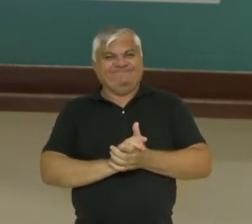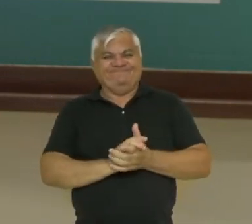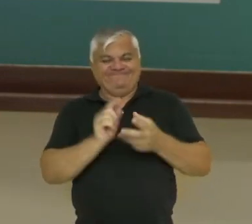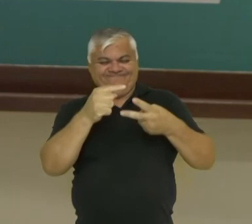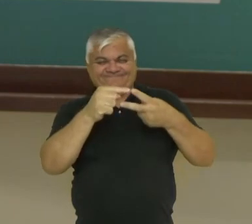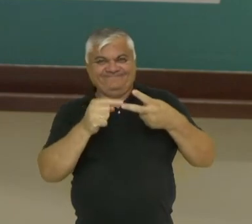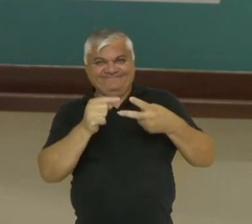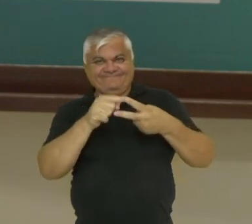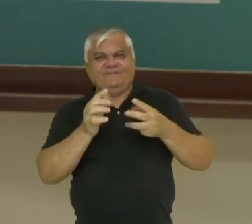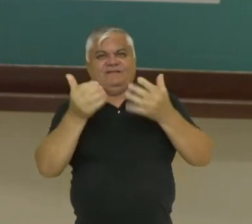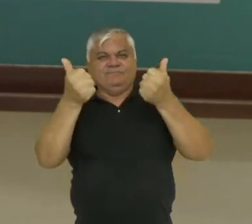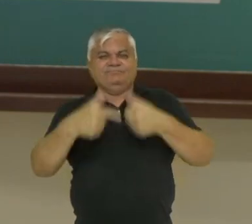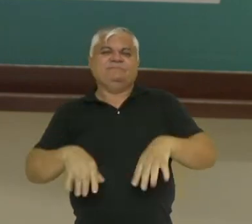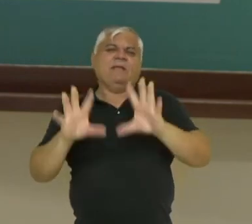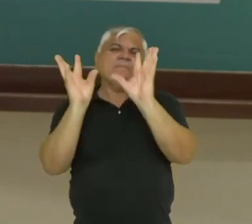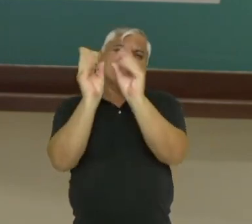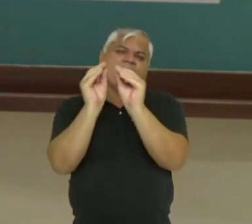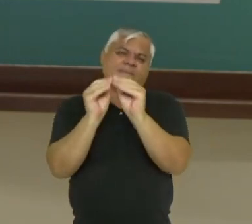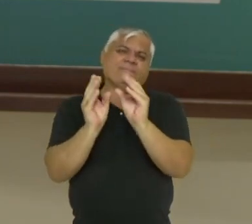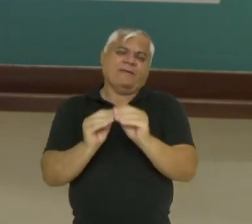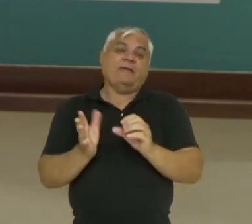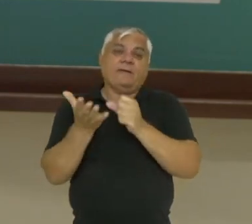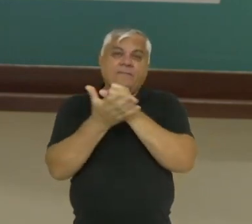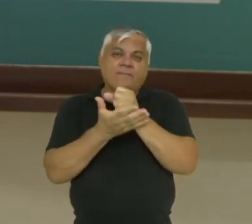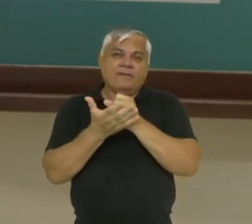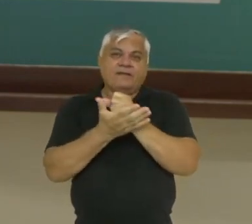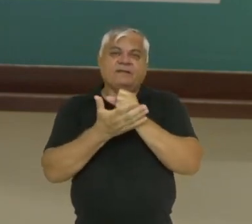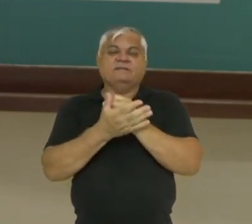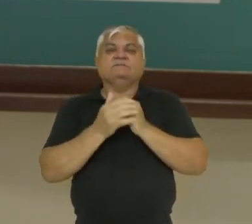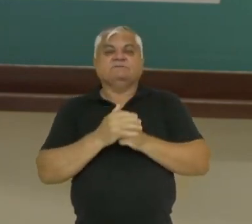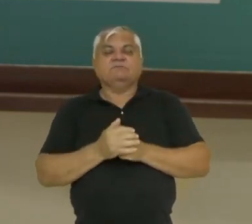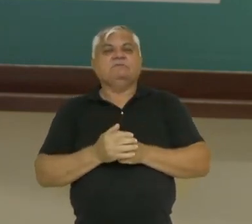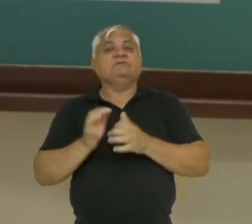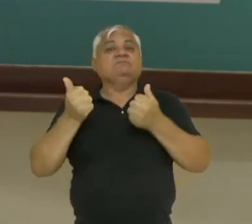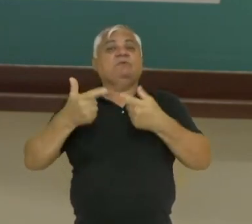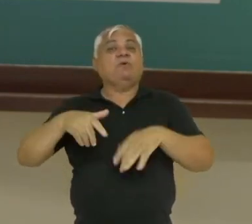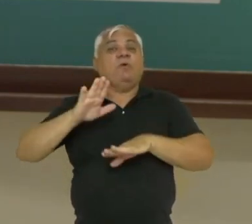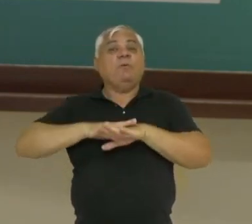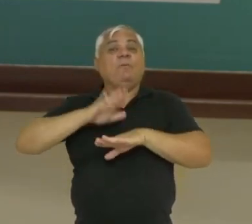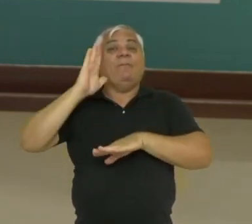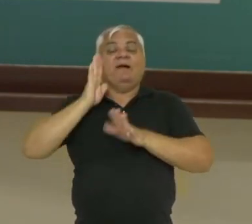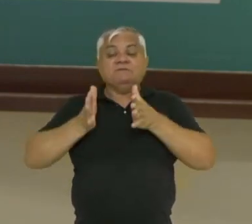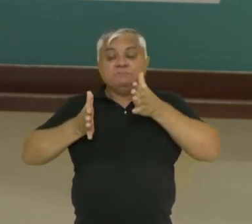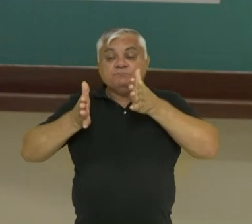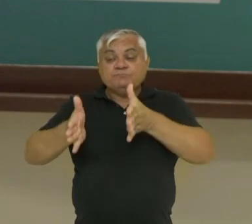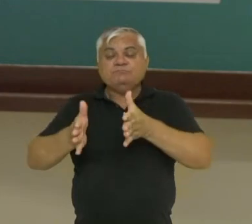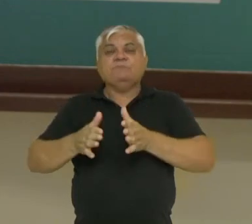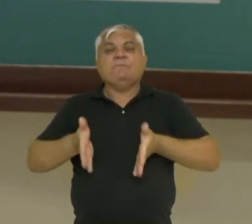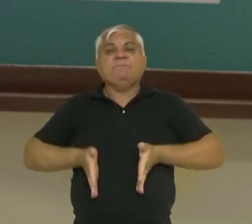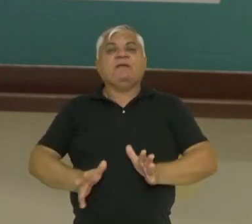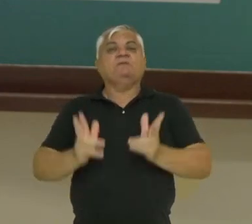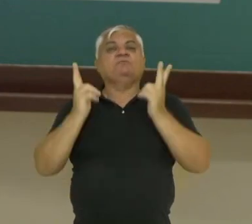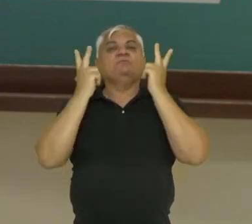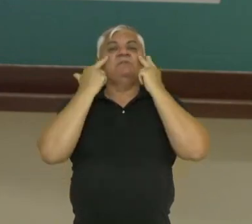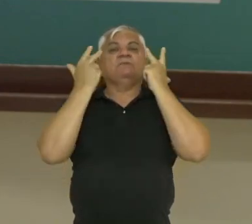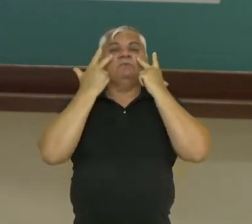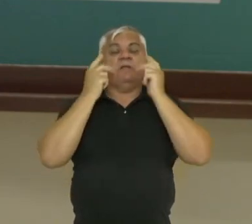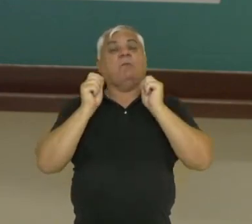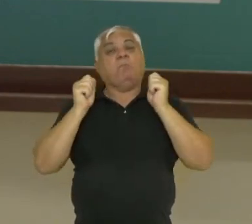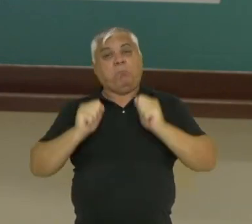a gente falou assim, basicamente, e a gente trabalhou ali mais dentro de um parto natural, mas podem